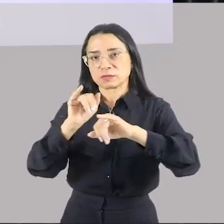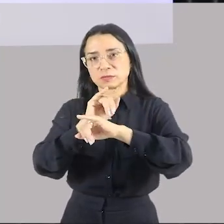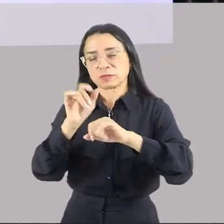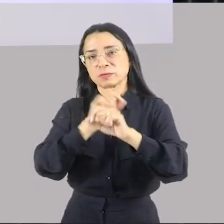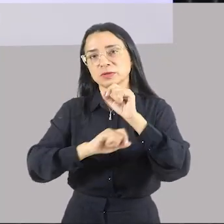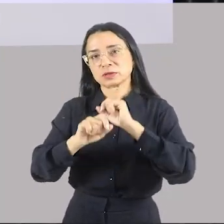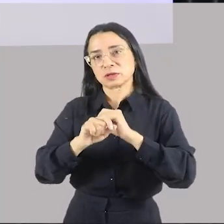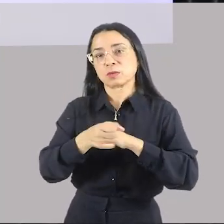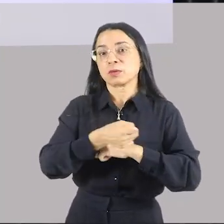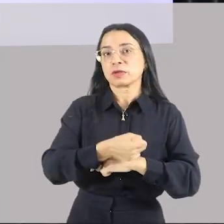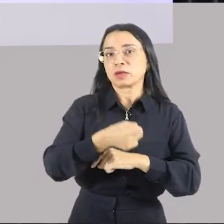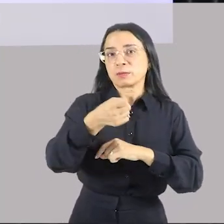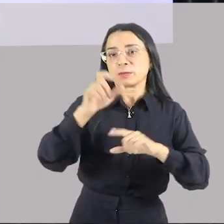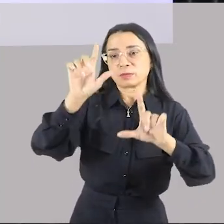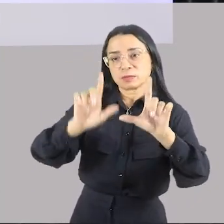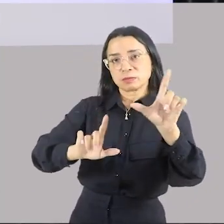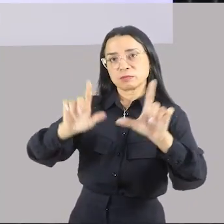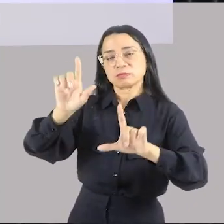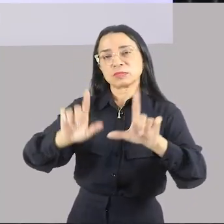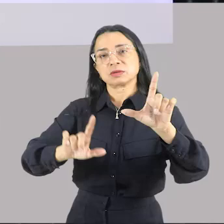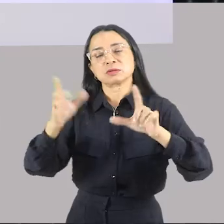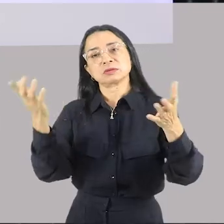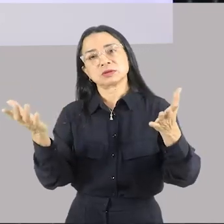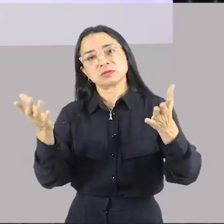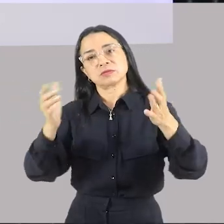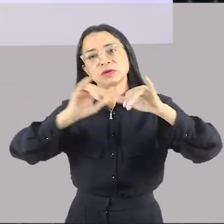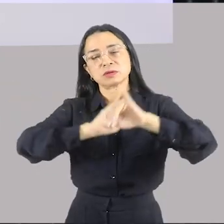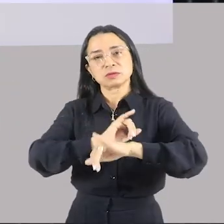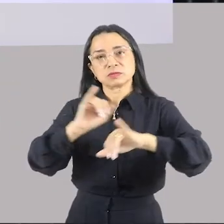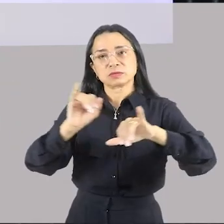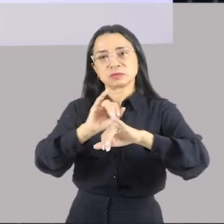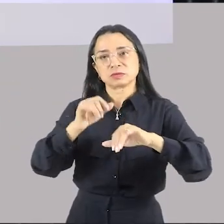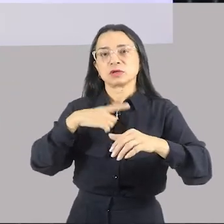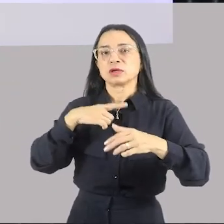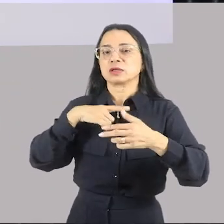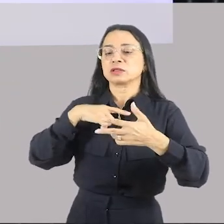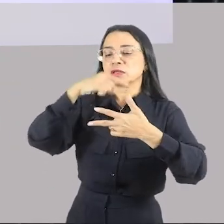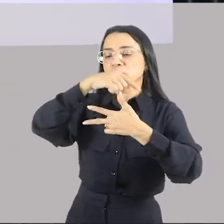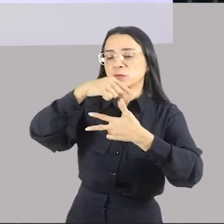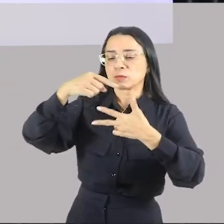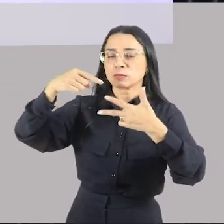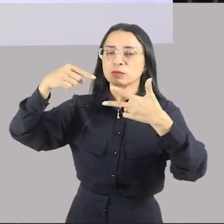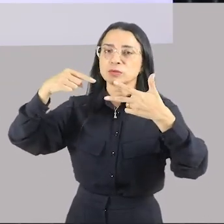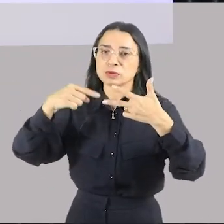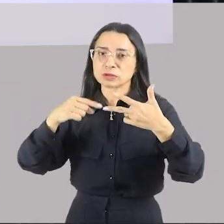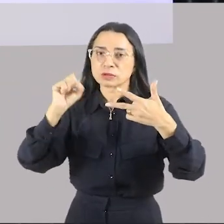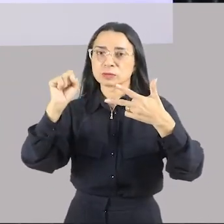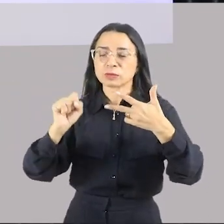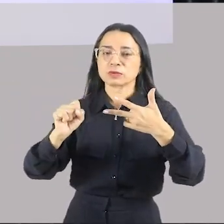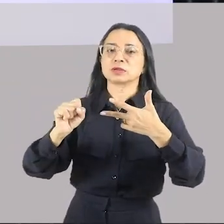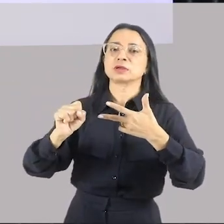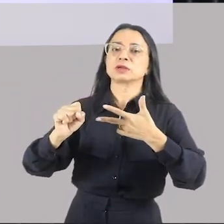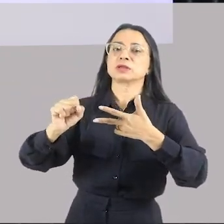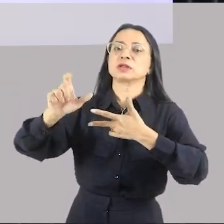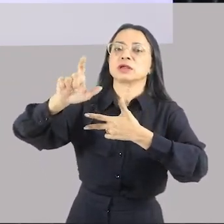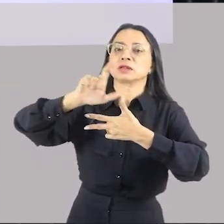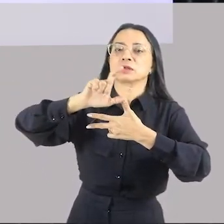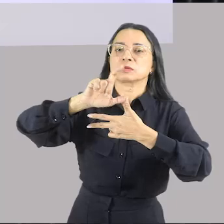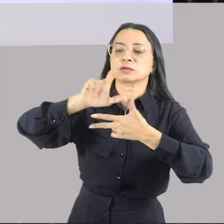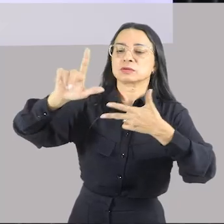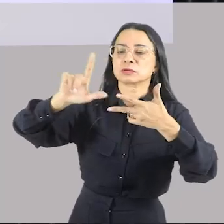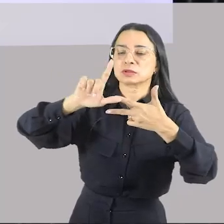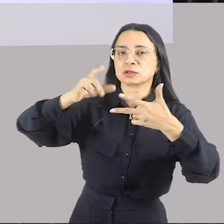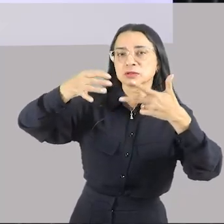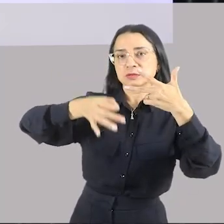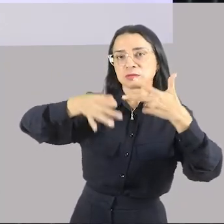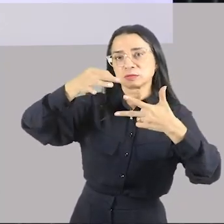canais divulgadores. Então existem os três poderes, que é o executivo, legislativo e judiciário, e existe, segundo